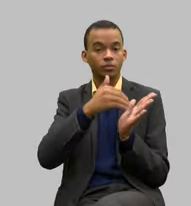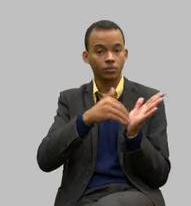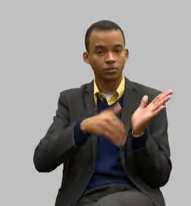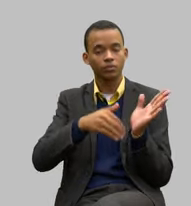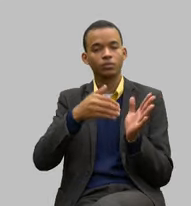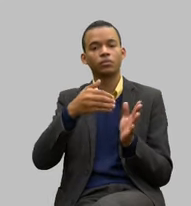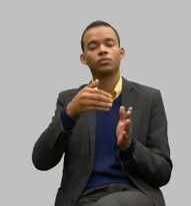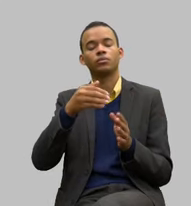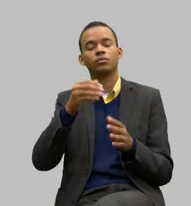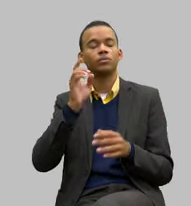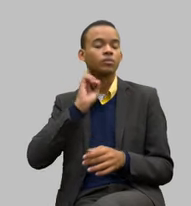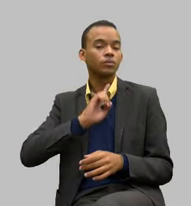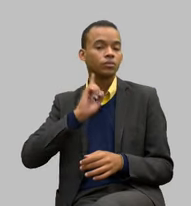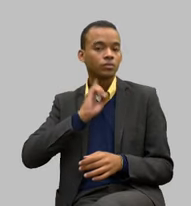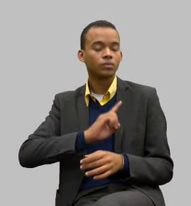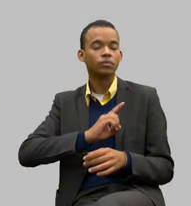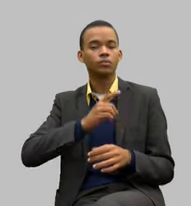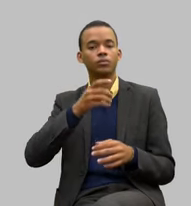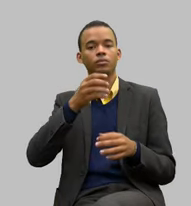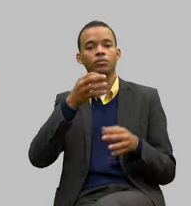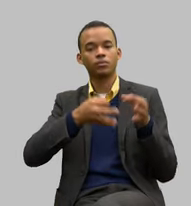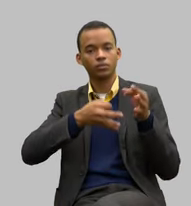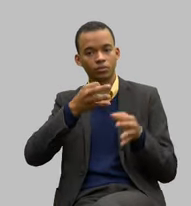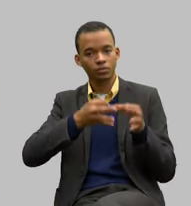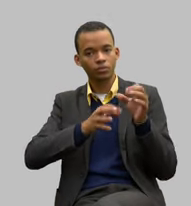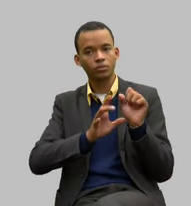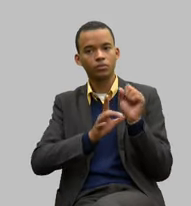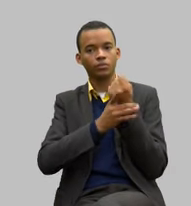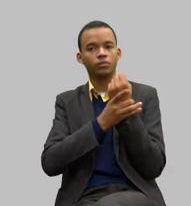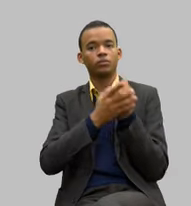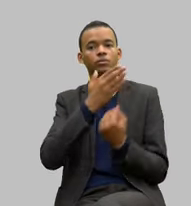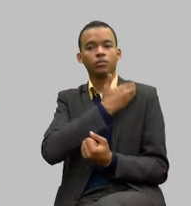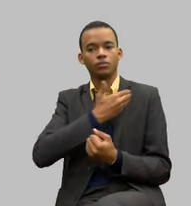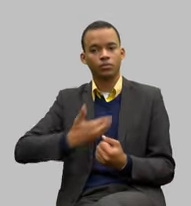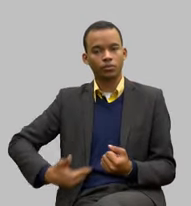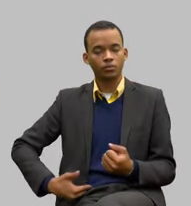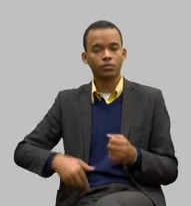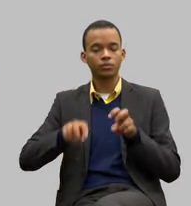Segurança Pública a qual já compõe a mesa dos